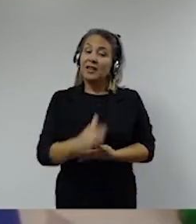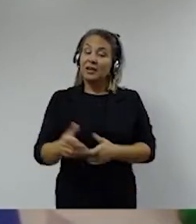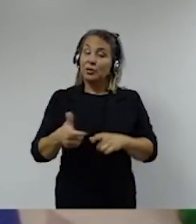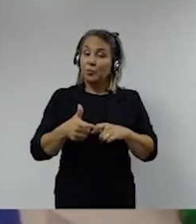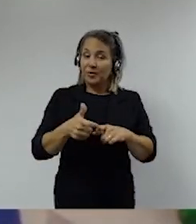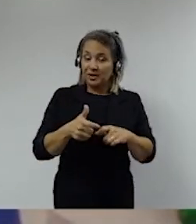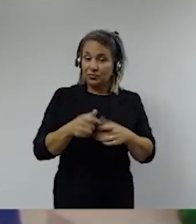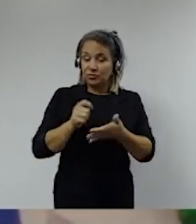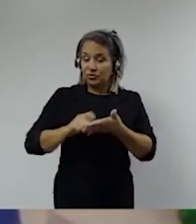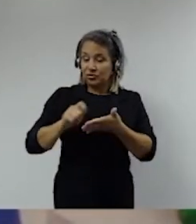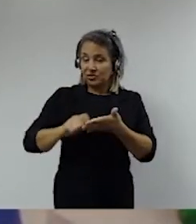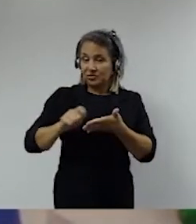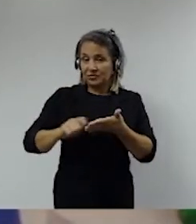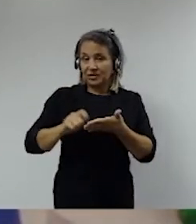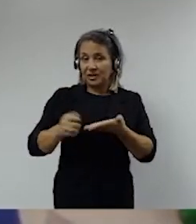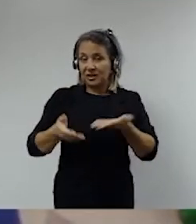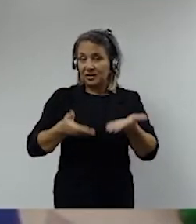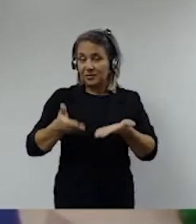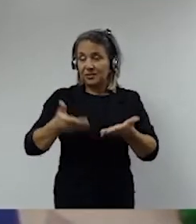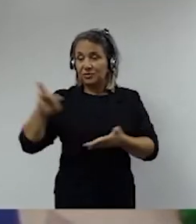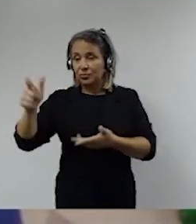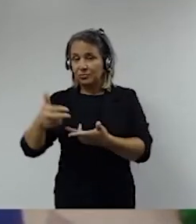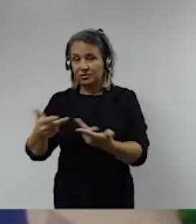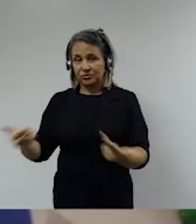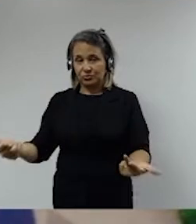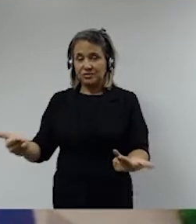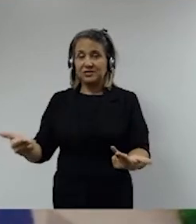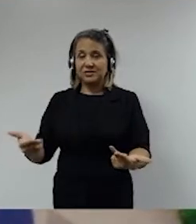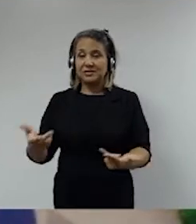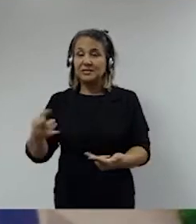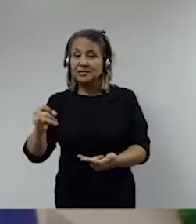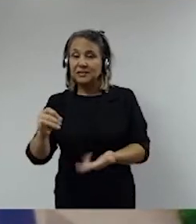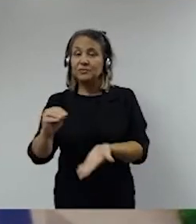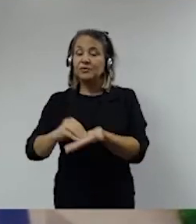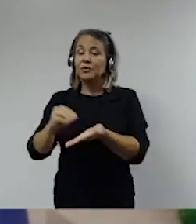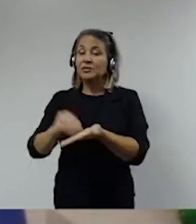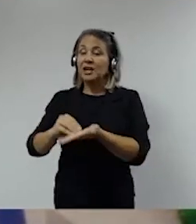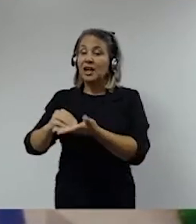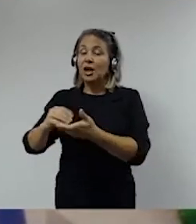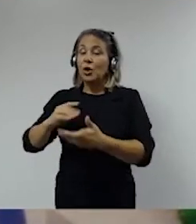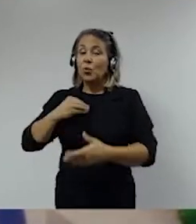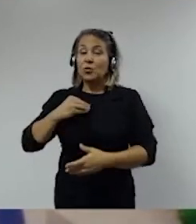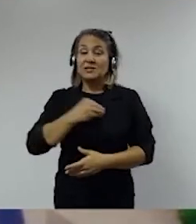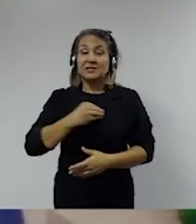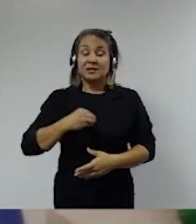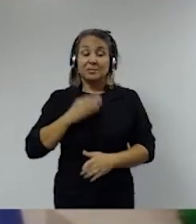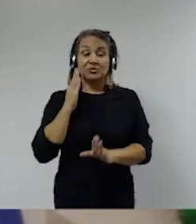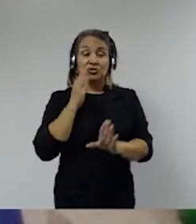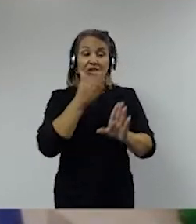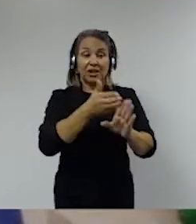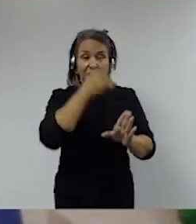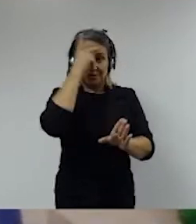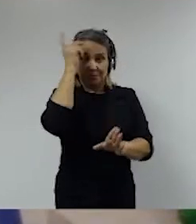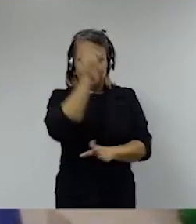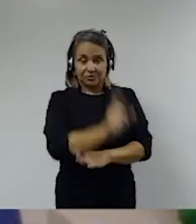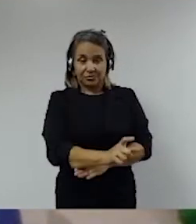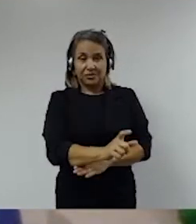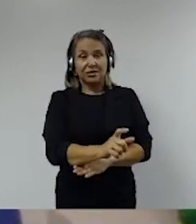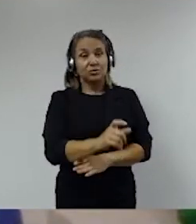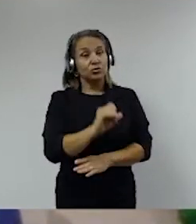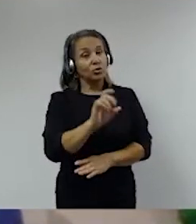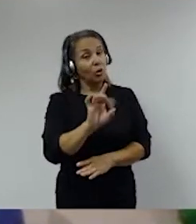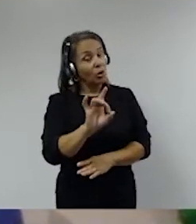prescrever tratamento e outros procedimentos sem exame direto do paciente, salvo em caso de urgência ou